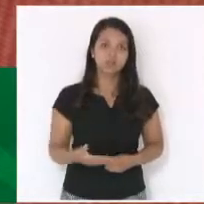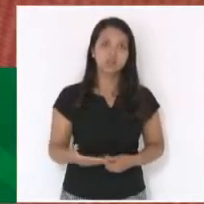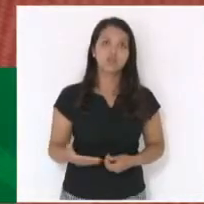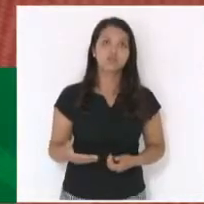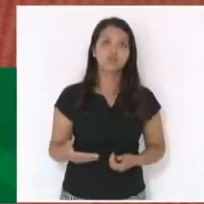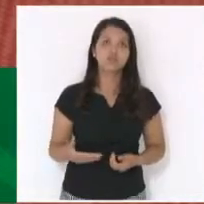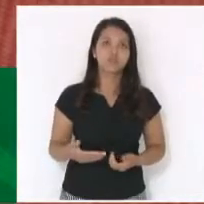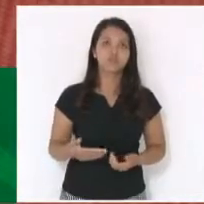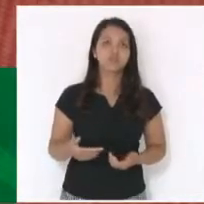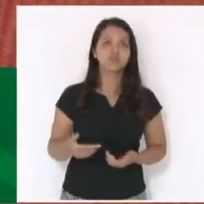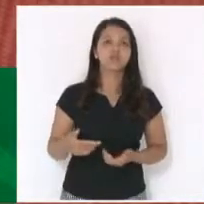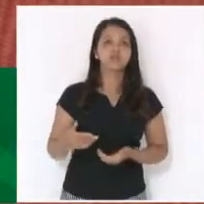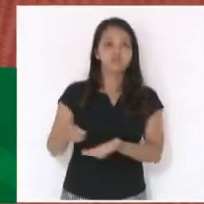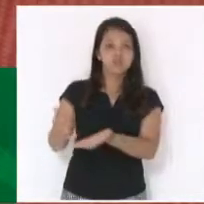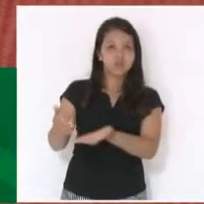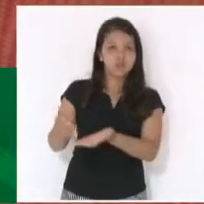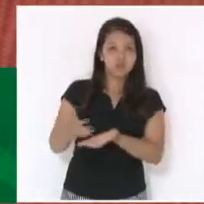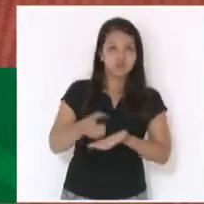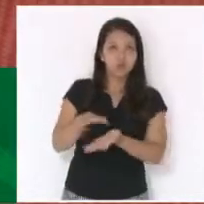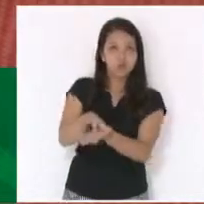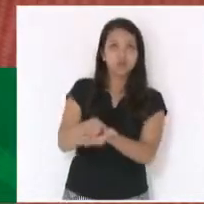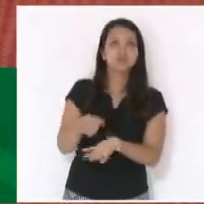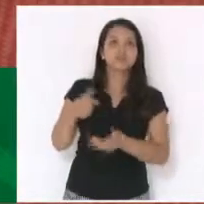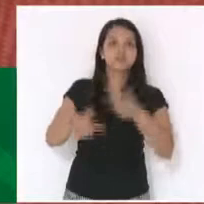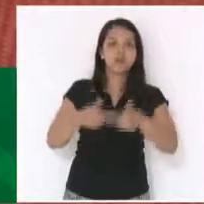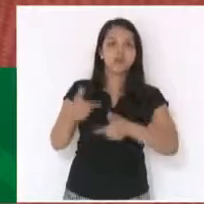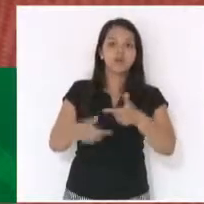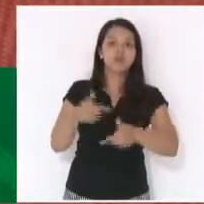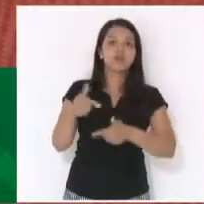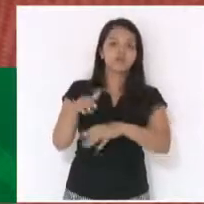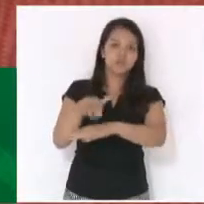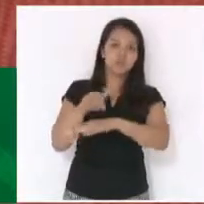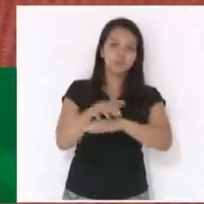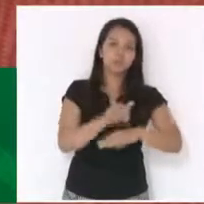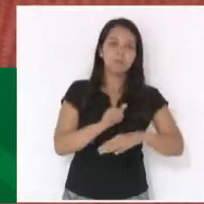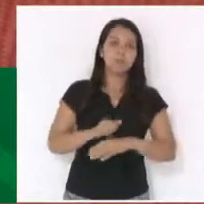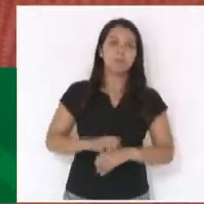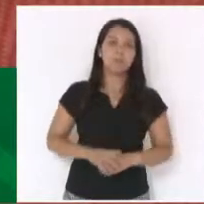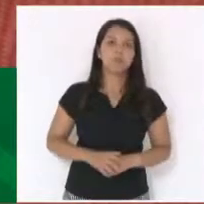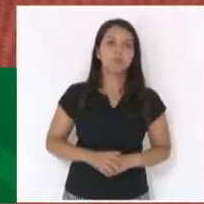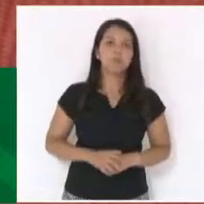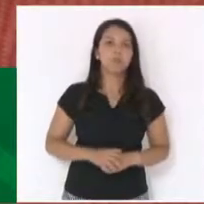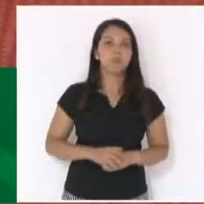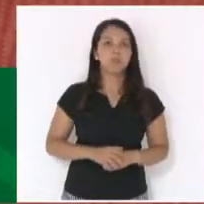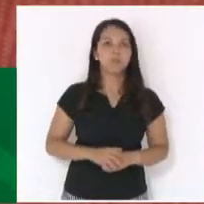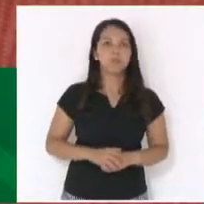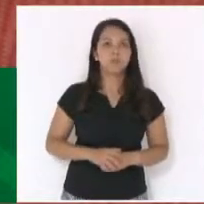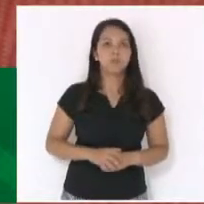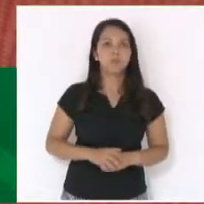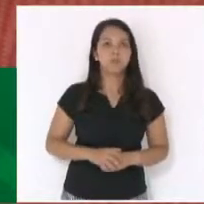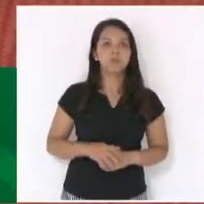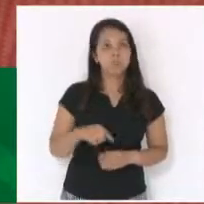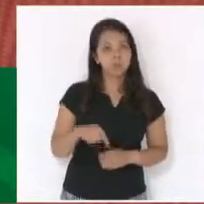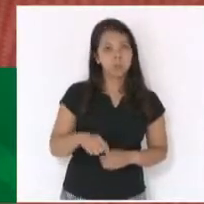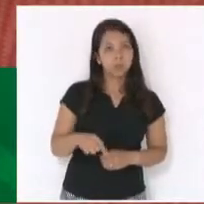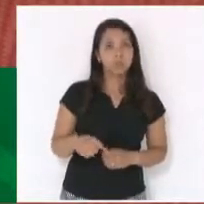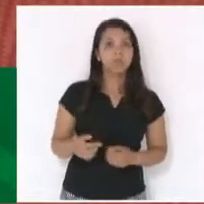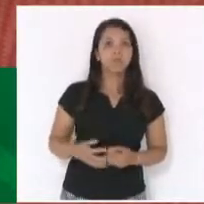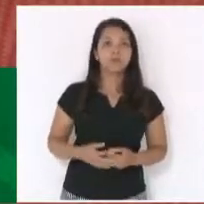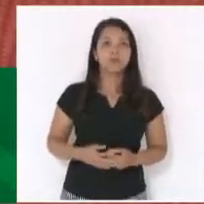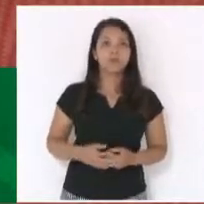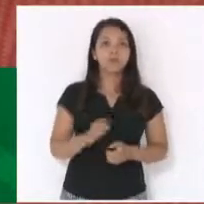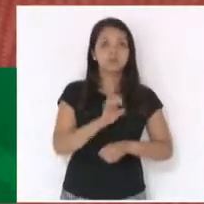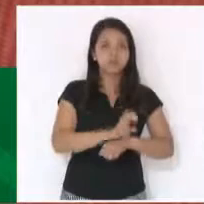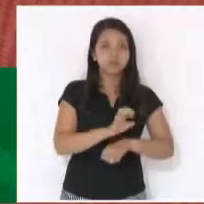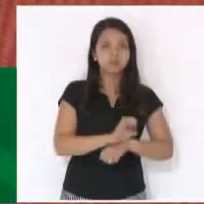novas contratação de novos funcionários aqui na época aquele especular não tem como para mim fazer o estado